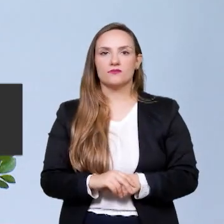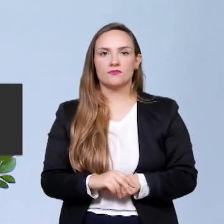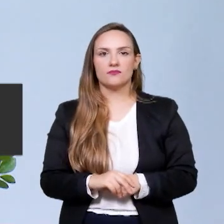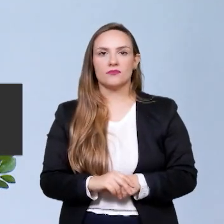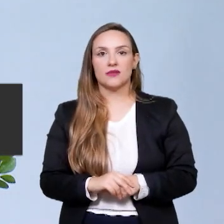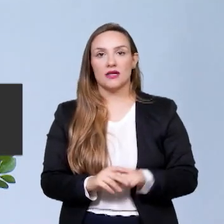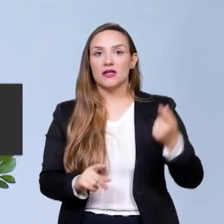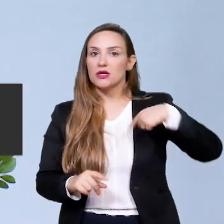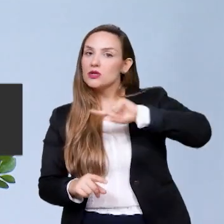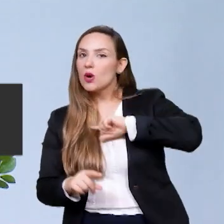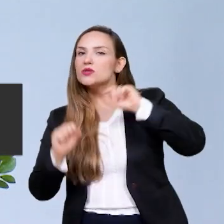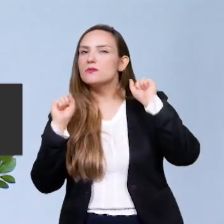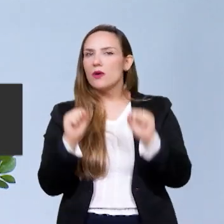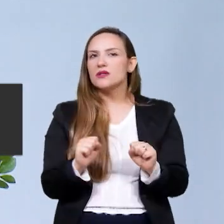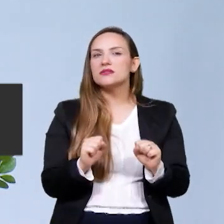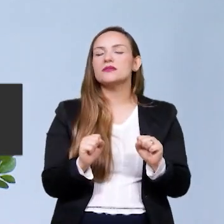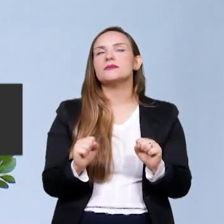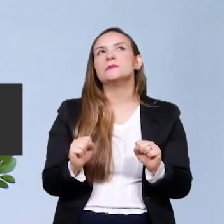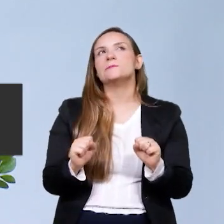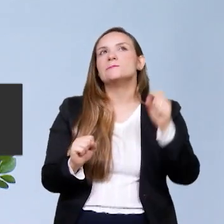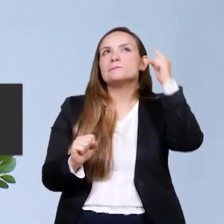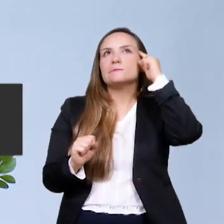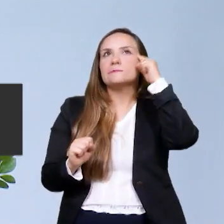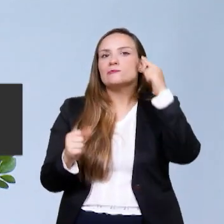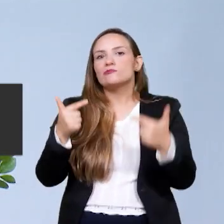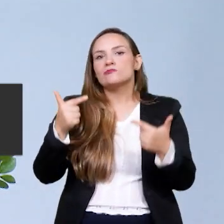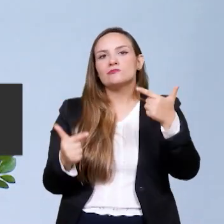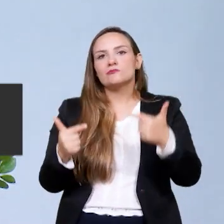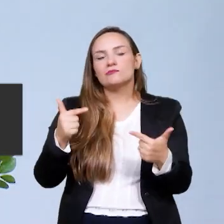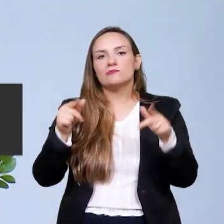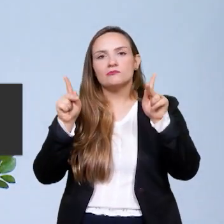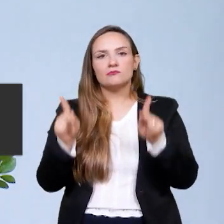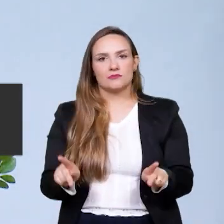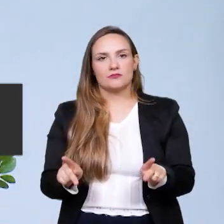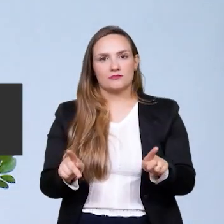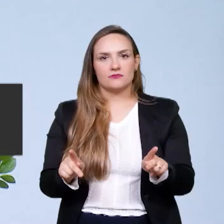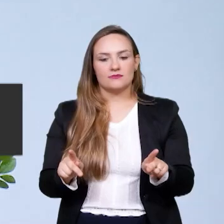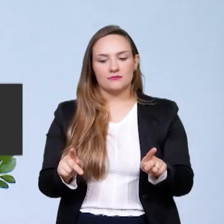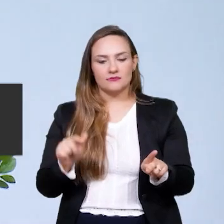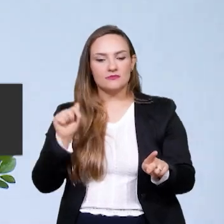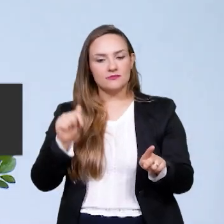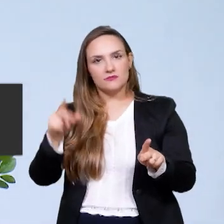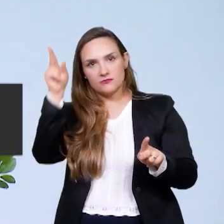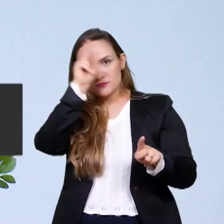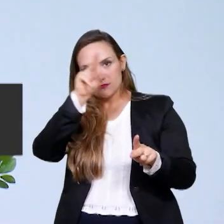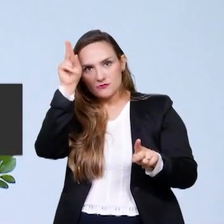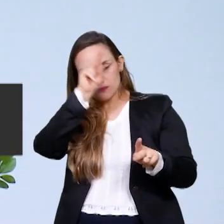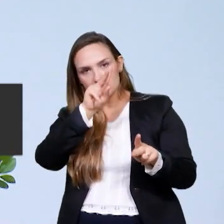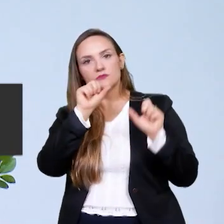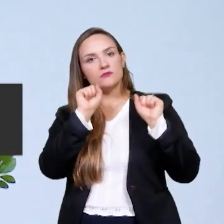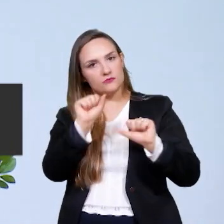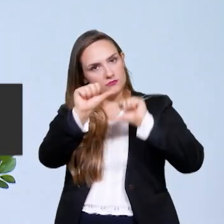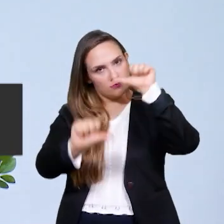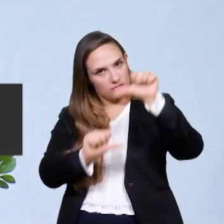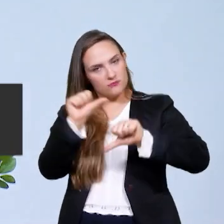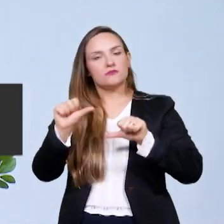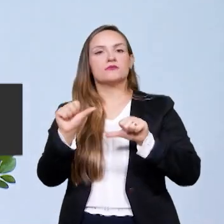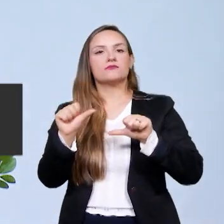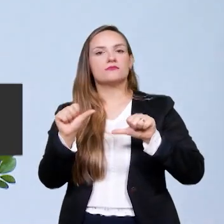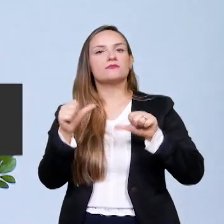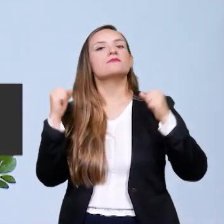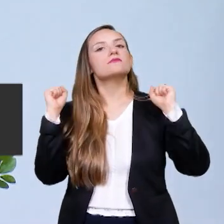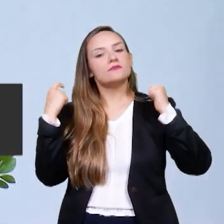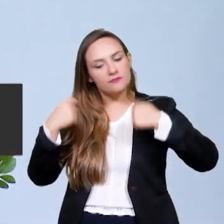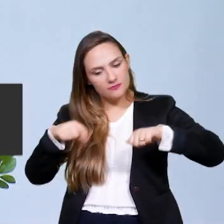institucional, que seja mais um mês que nós possamos pensar em políticas públicas para que essa história possa mudar.